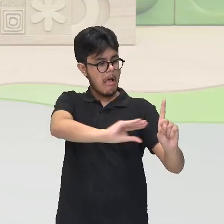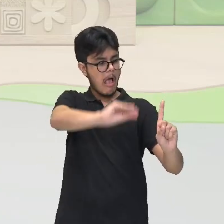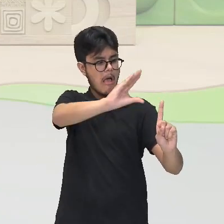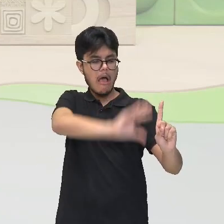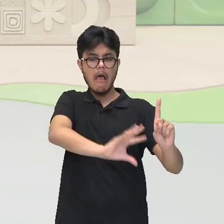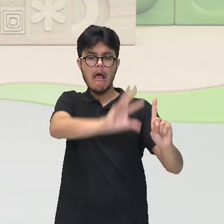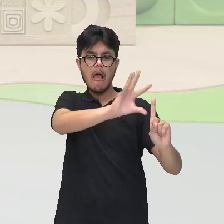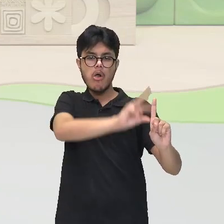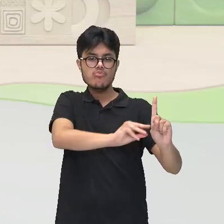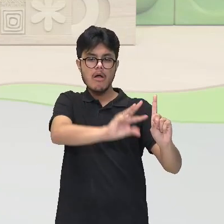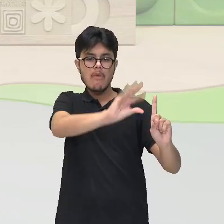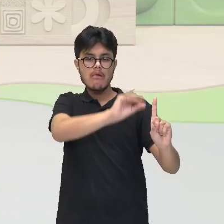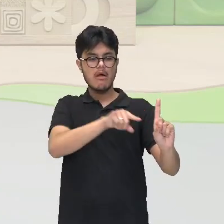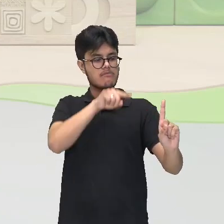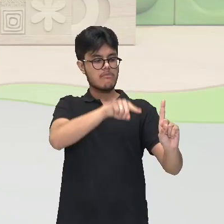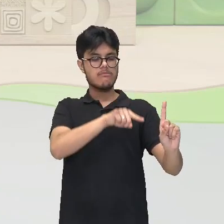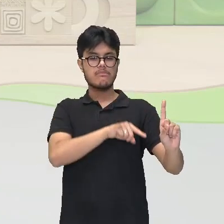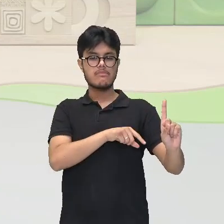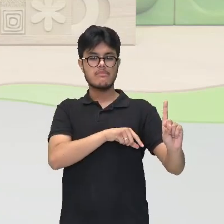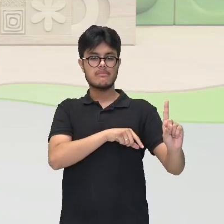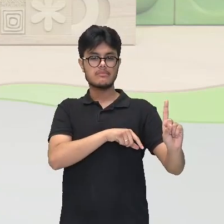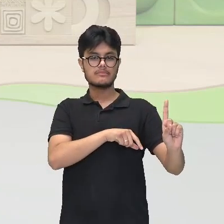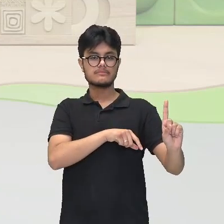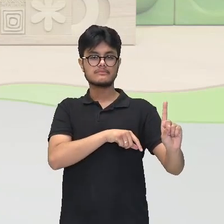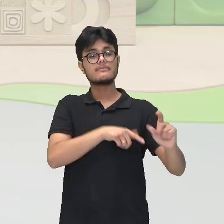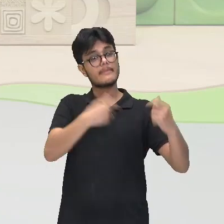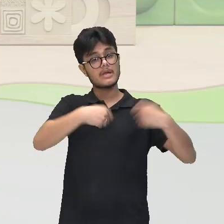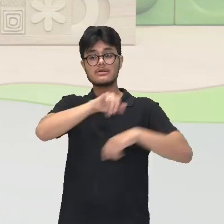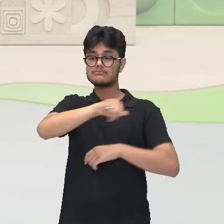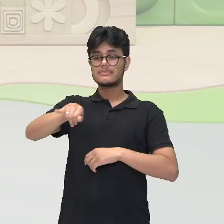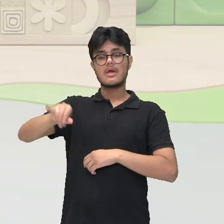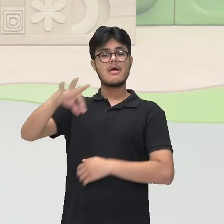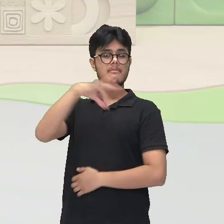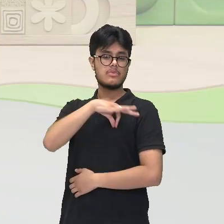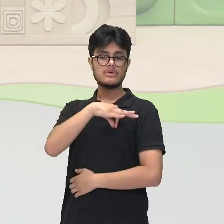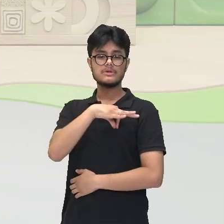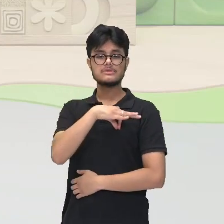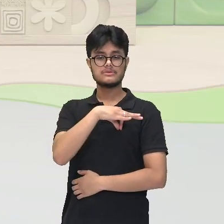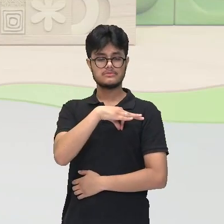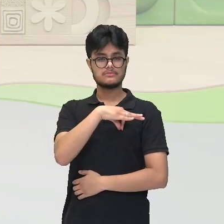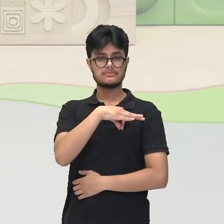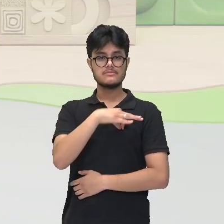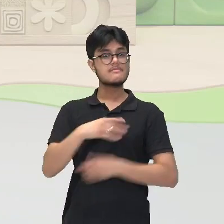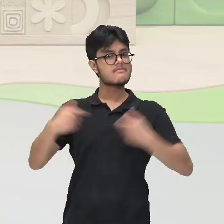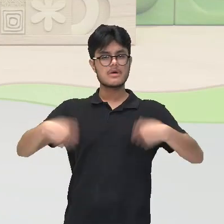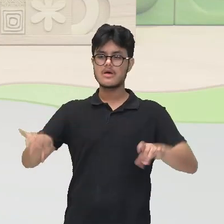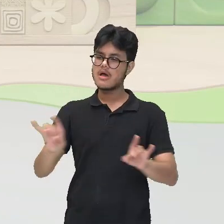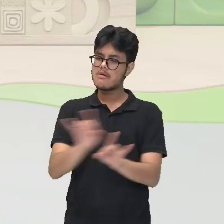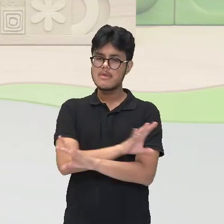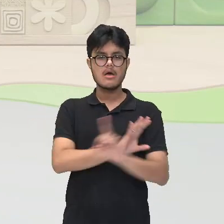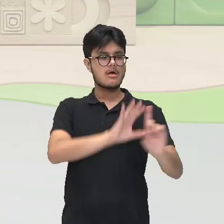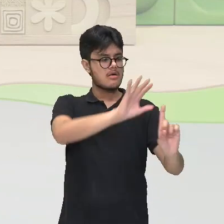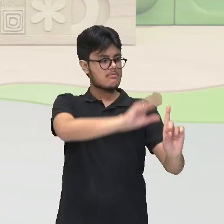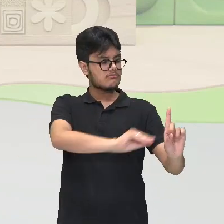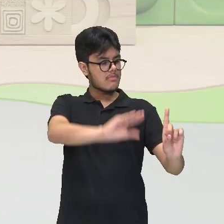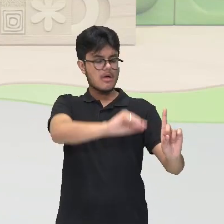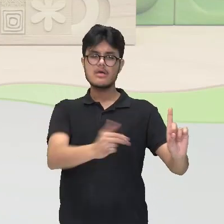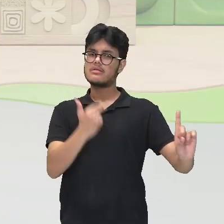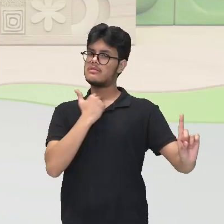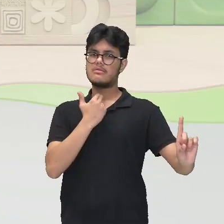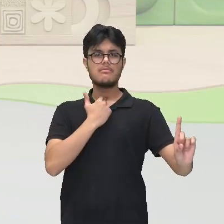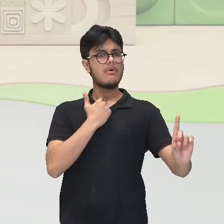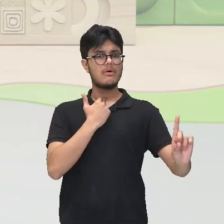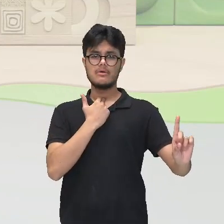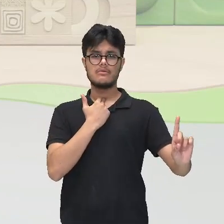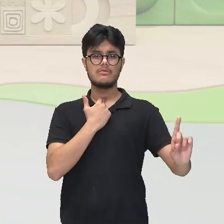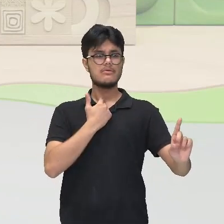esse abuso seja notificado, para que o abuso acabe, para que não continue, para